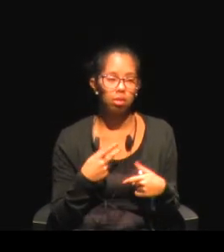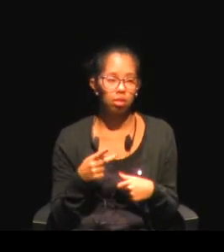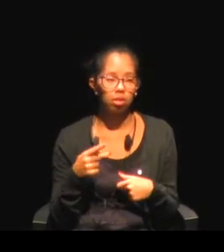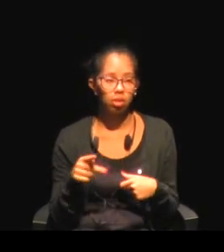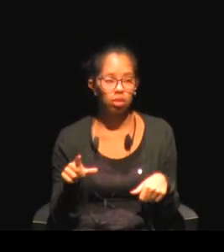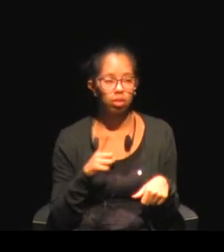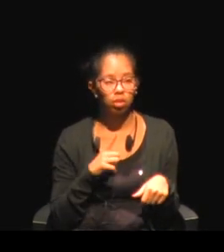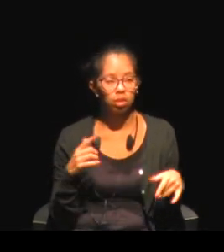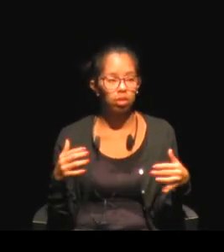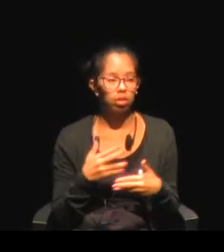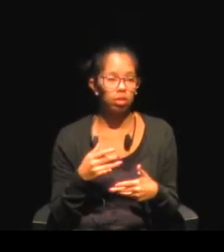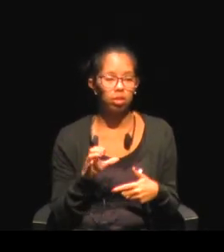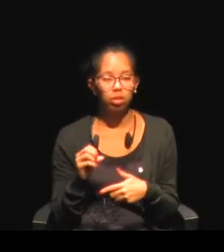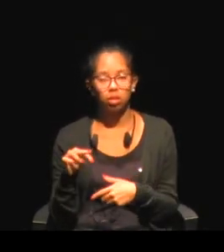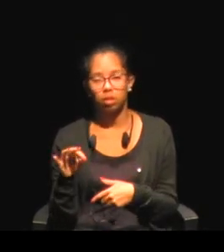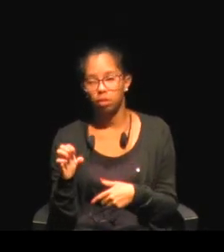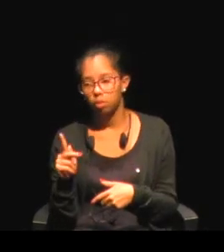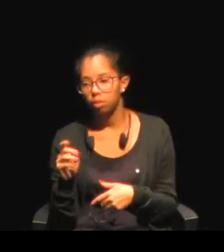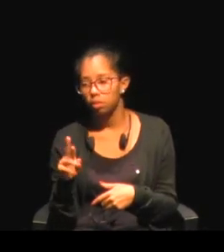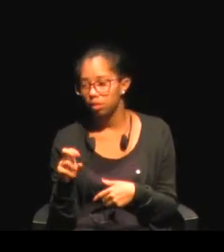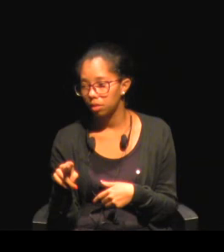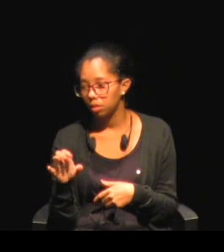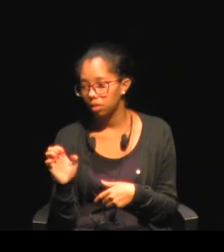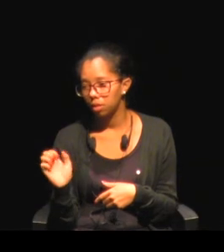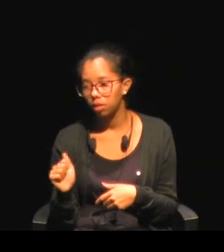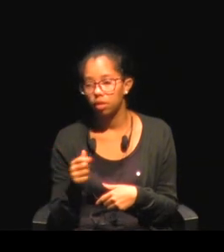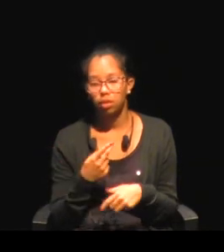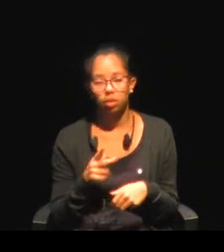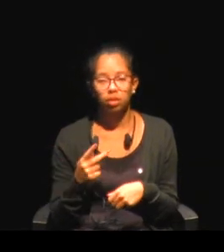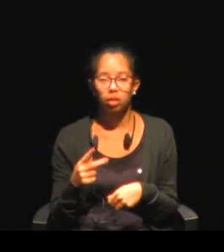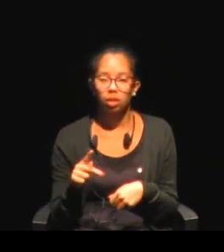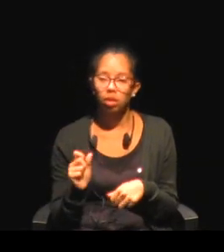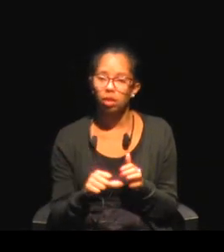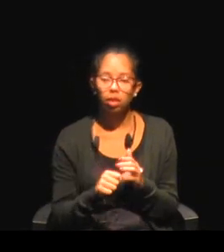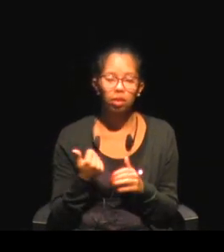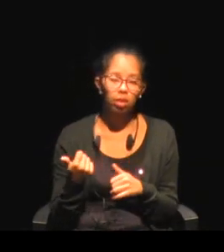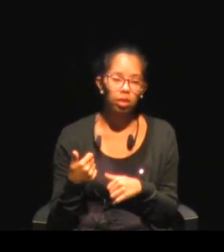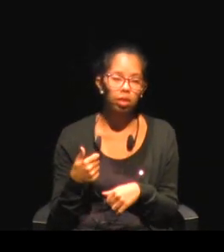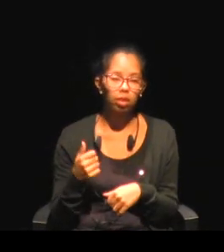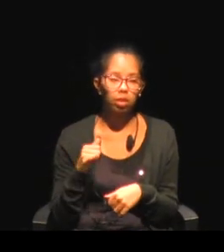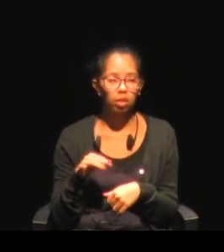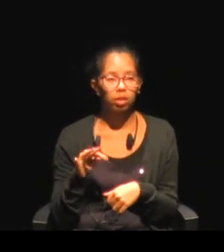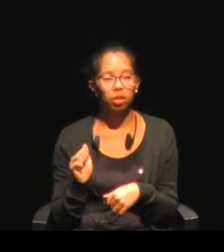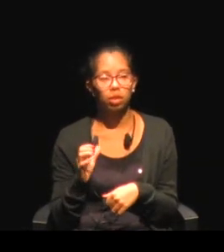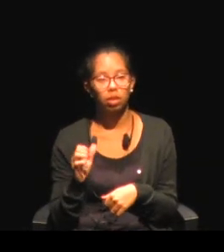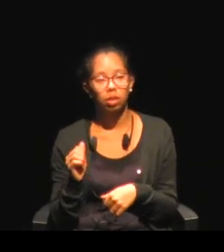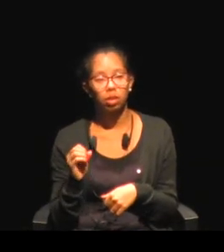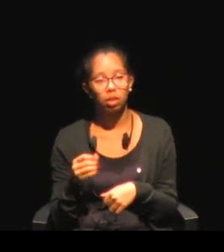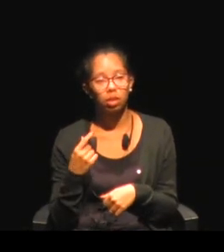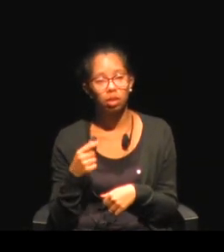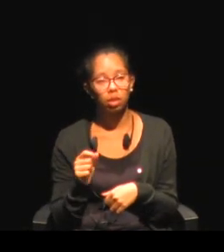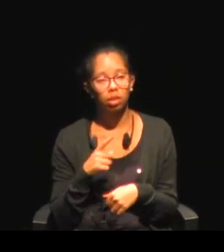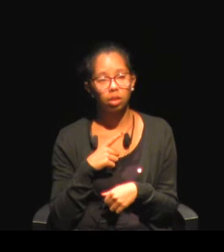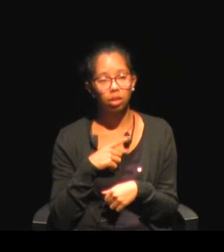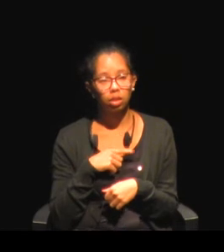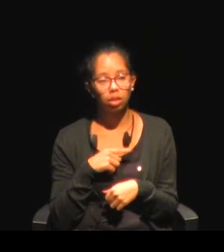a ruína da igreja. Essa foto foi tirada de quem está perto da ruína da igreja. Essa transparência total do edifício nesse sentido,